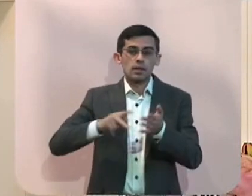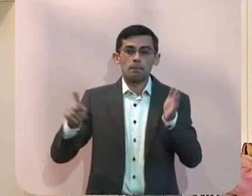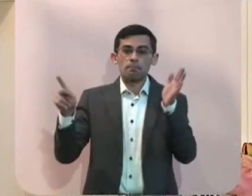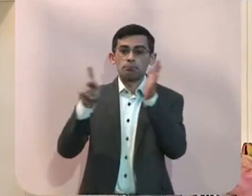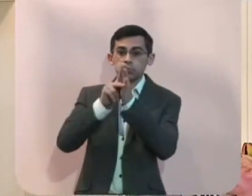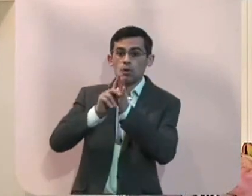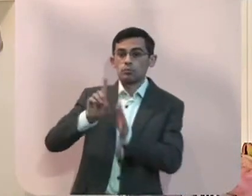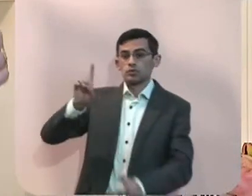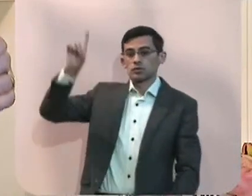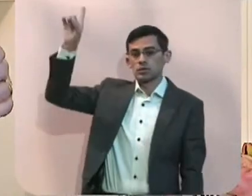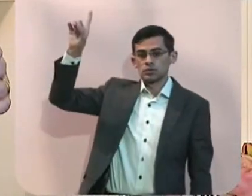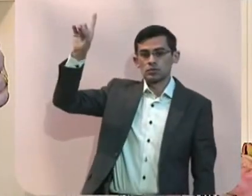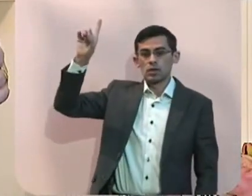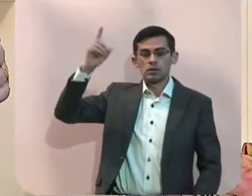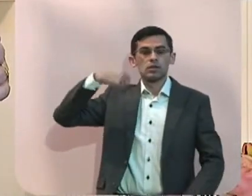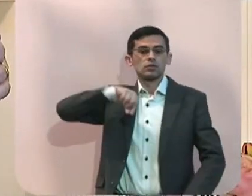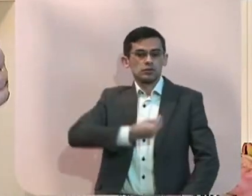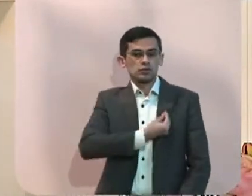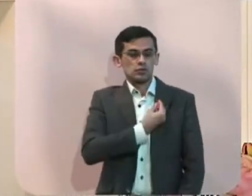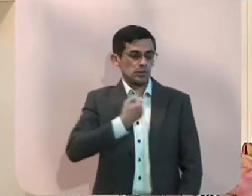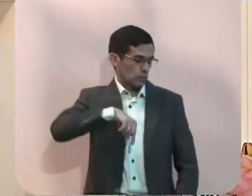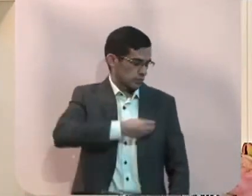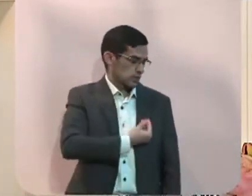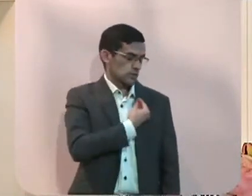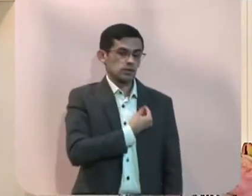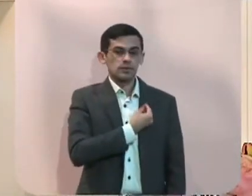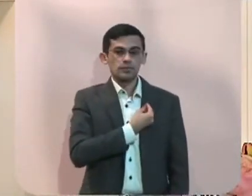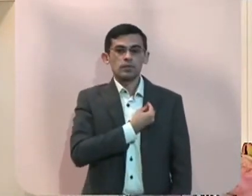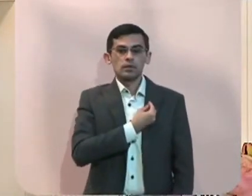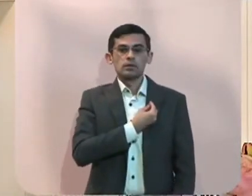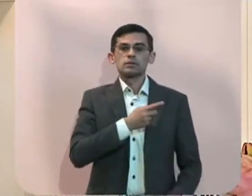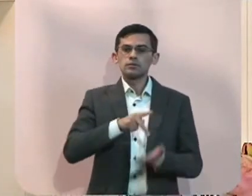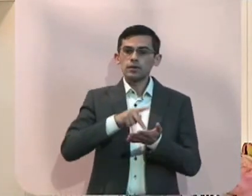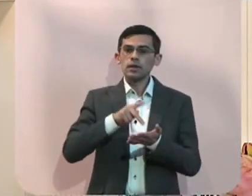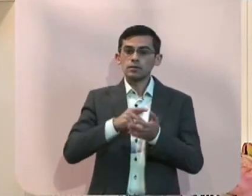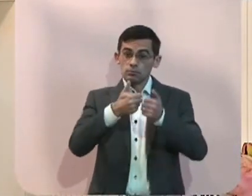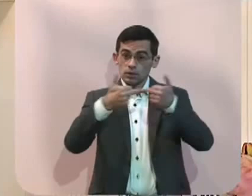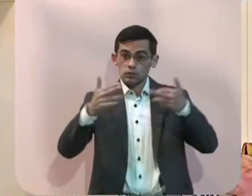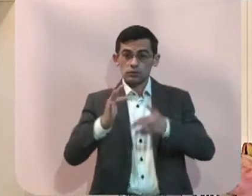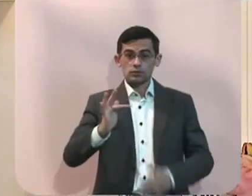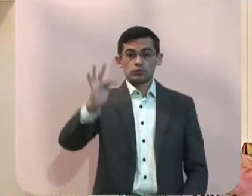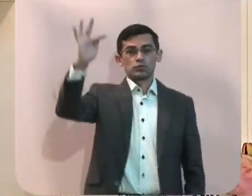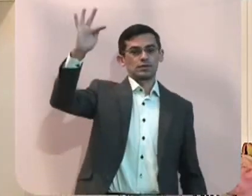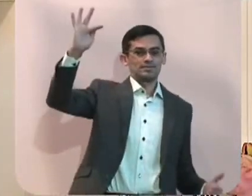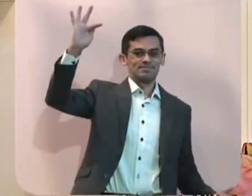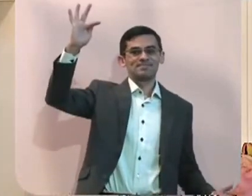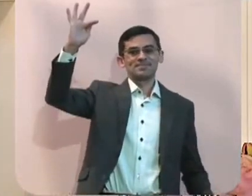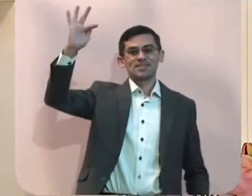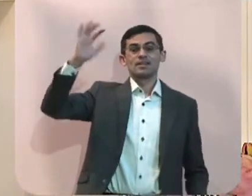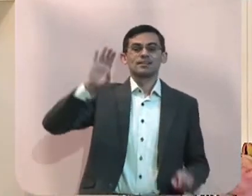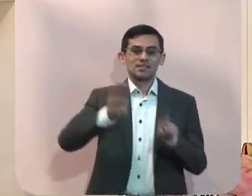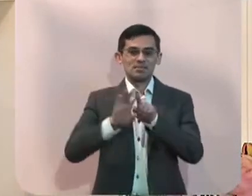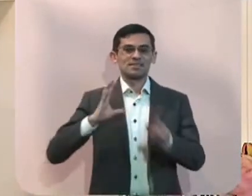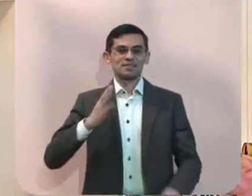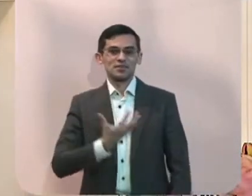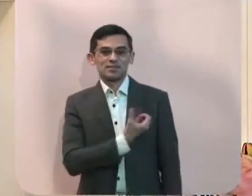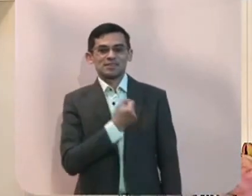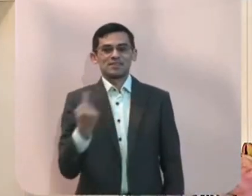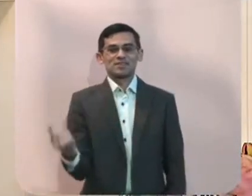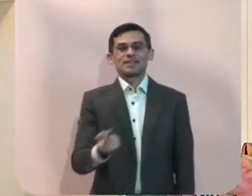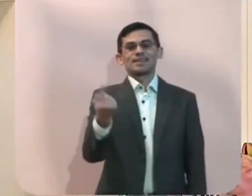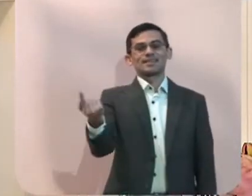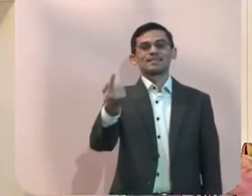da presença de Jesus em nós. E isto vale para as coisas futuras, como a nossa salvação